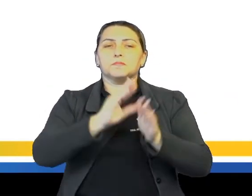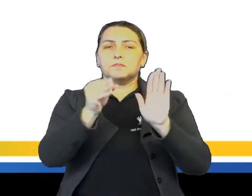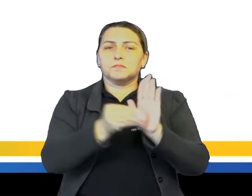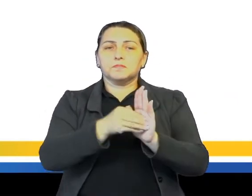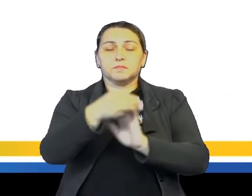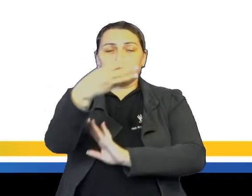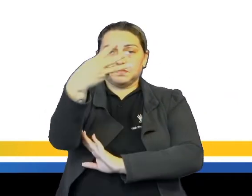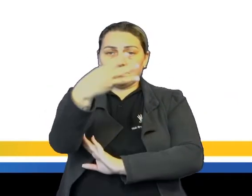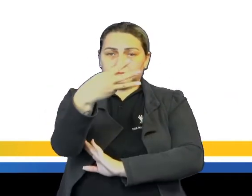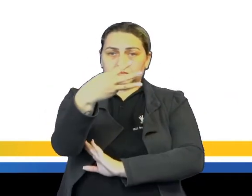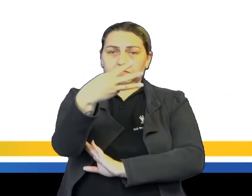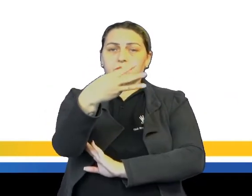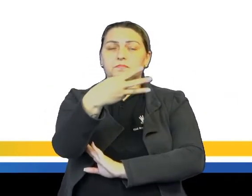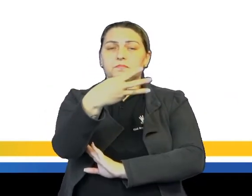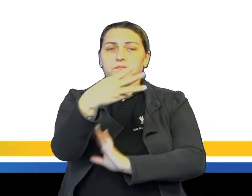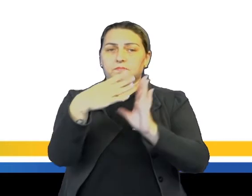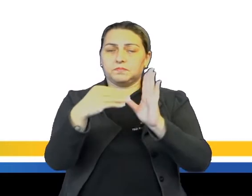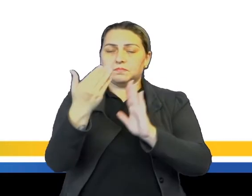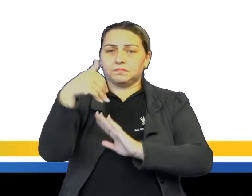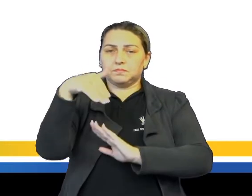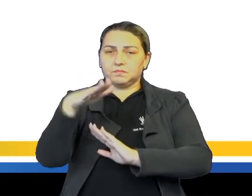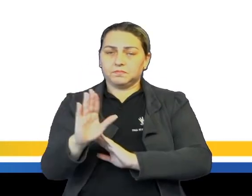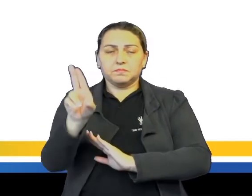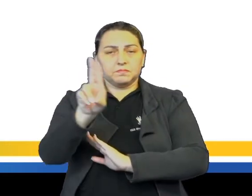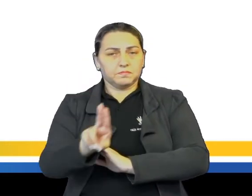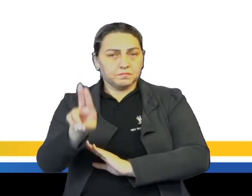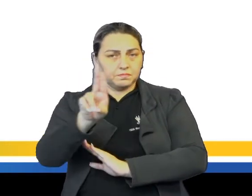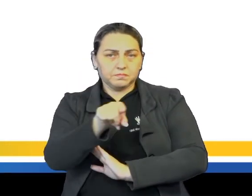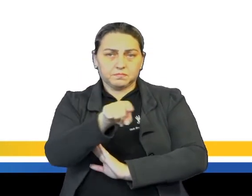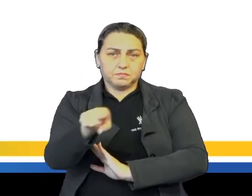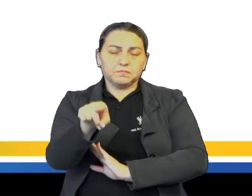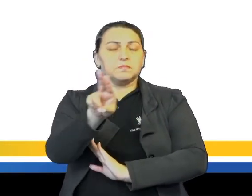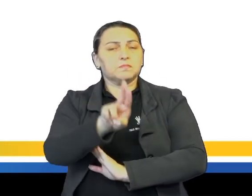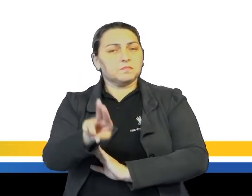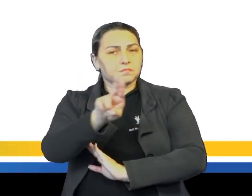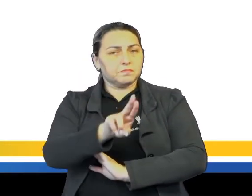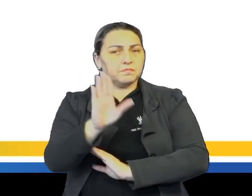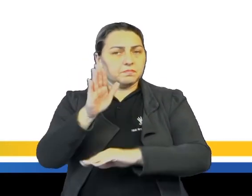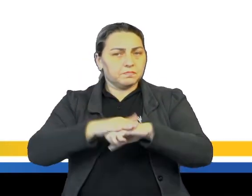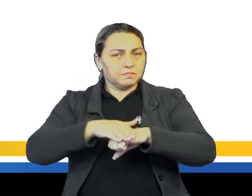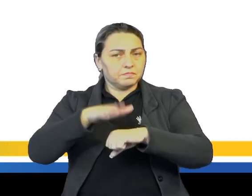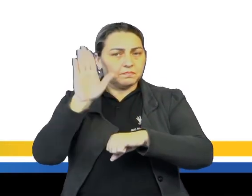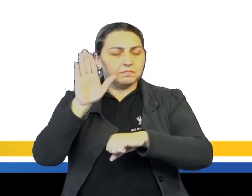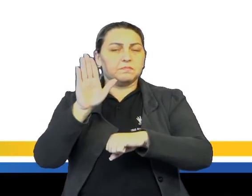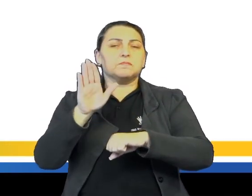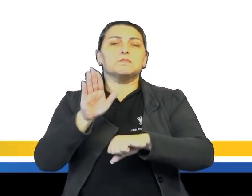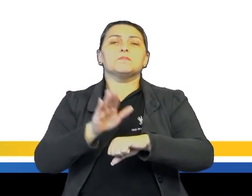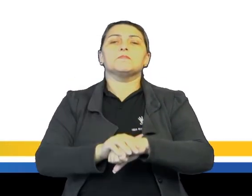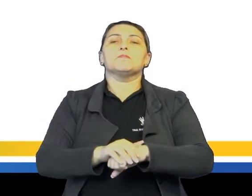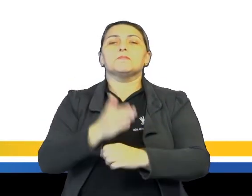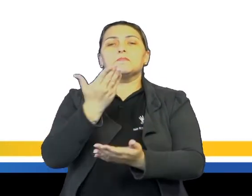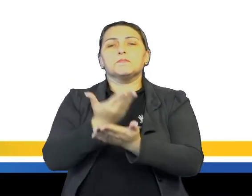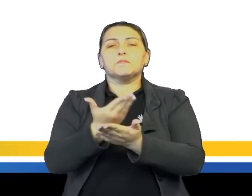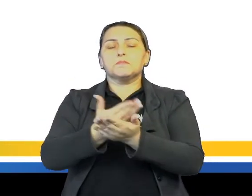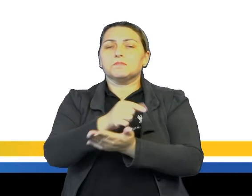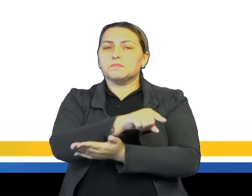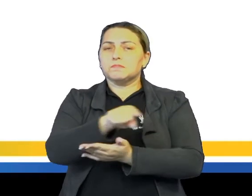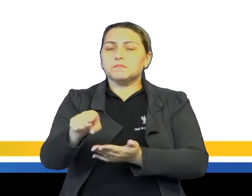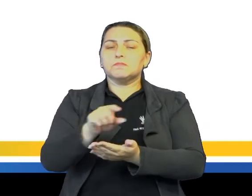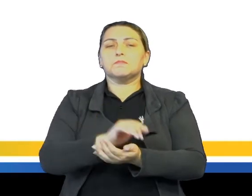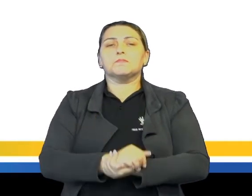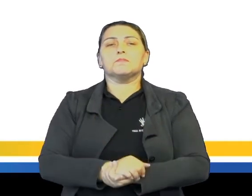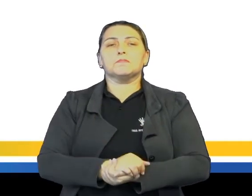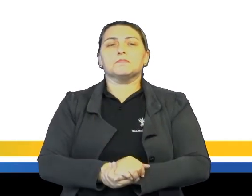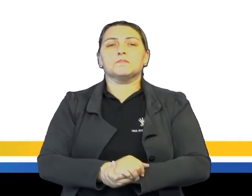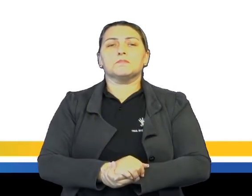3 símbolos para vocês, que são os mais comuns e o que vocês usam muito durante os estudos de vocês.